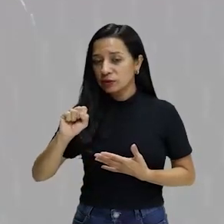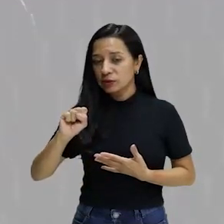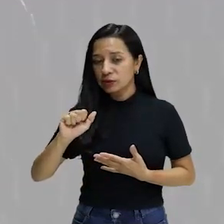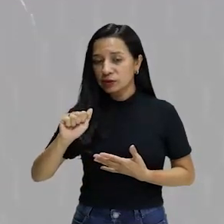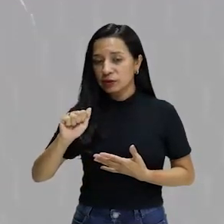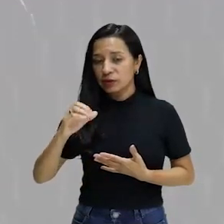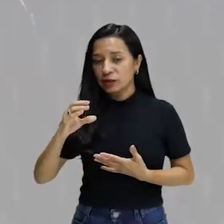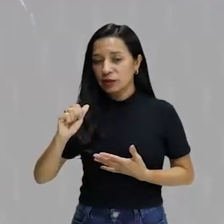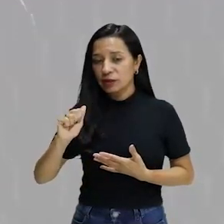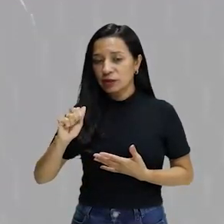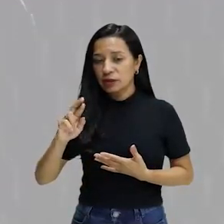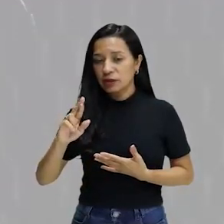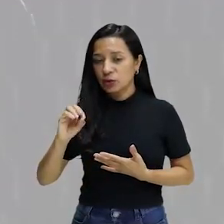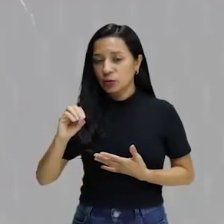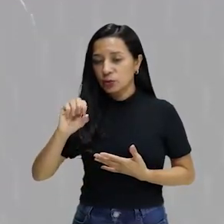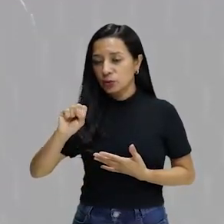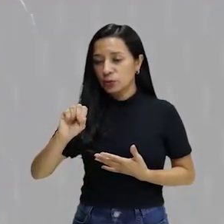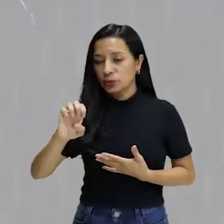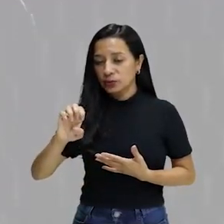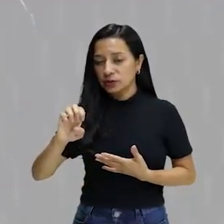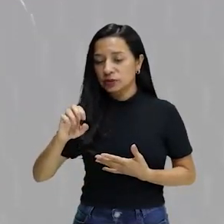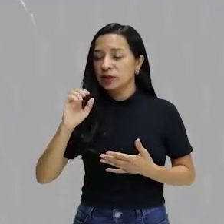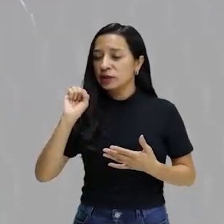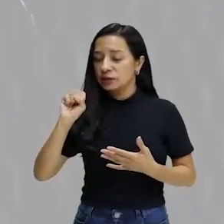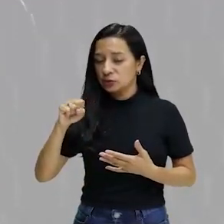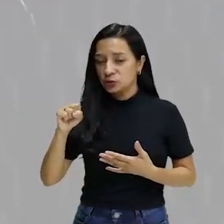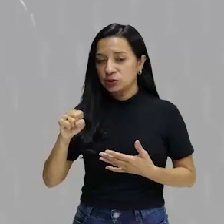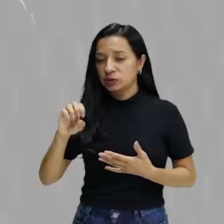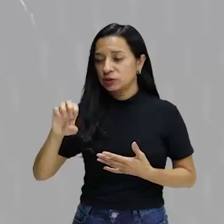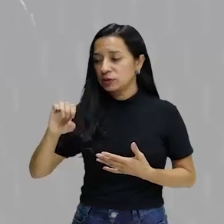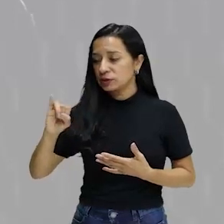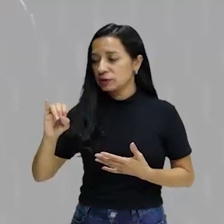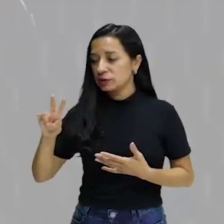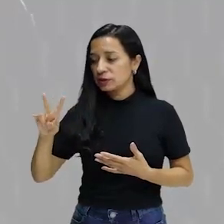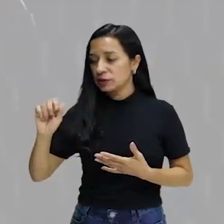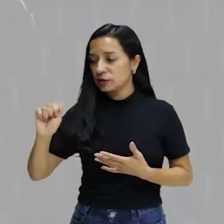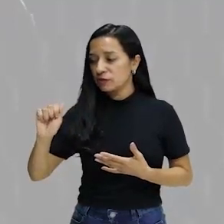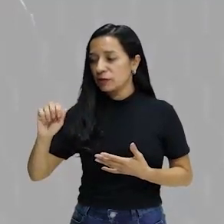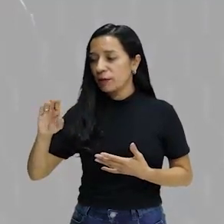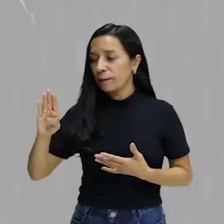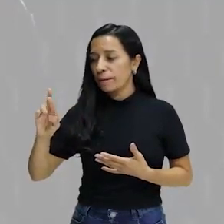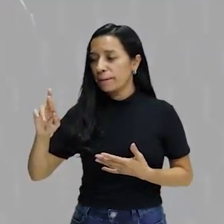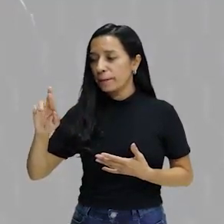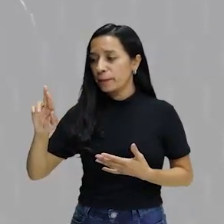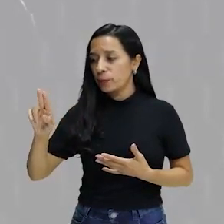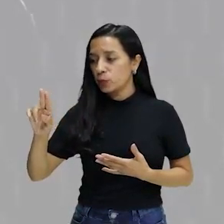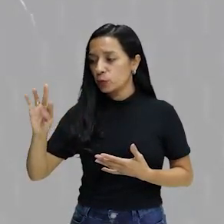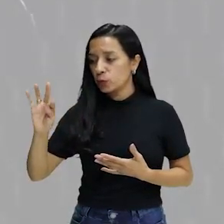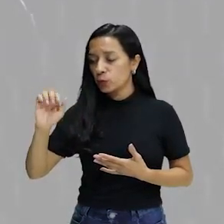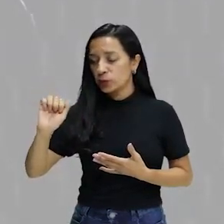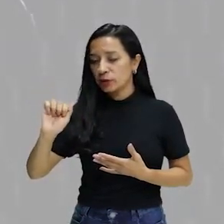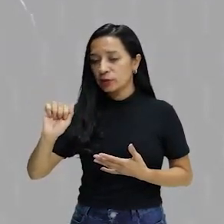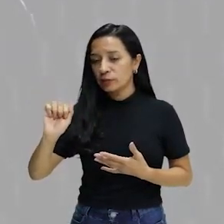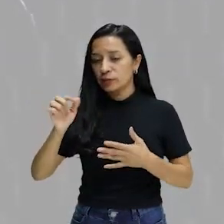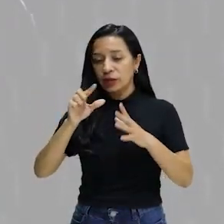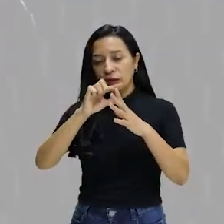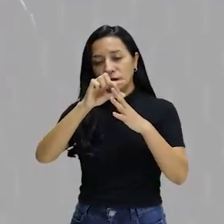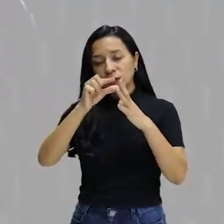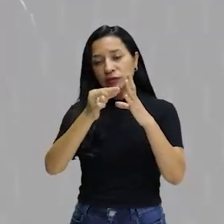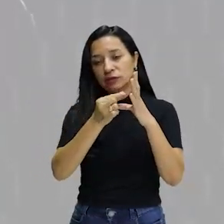É da seiva bruta, da água e dos sais minerais. Como assim? Lá nas